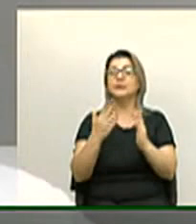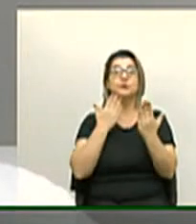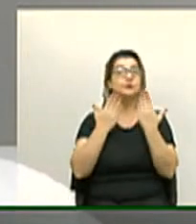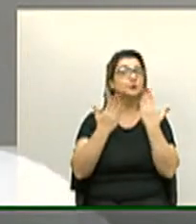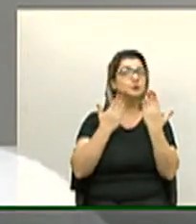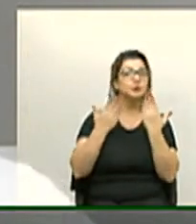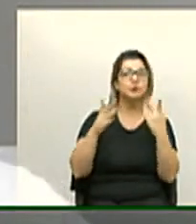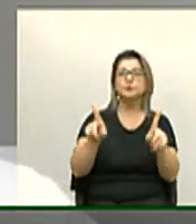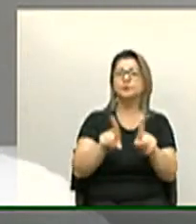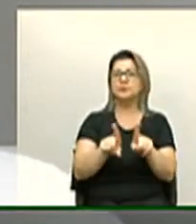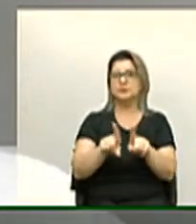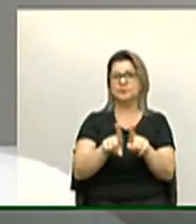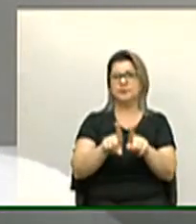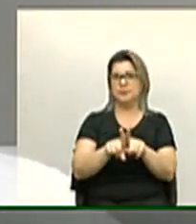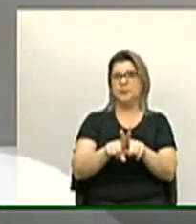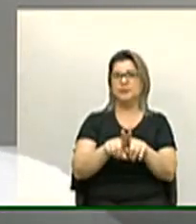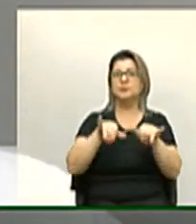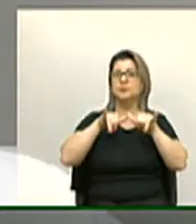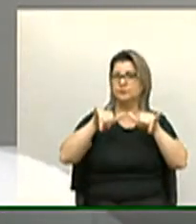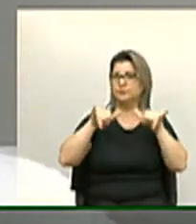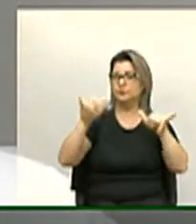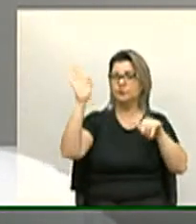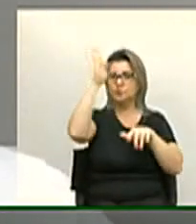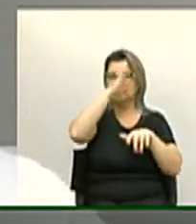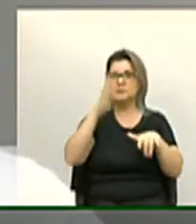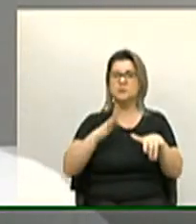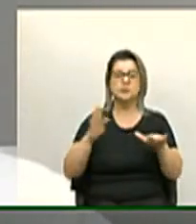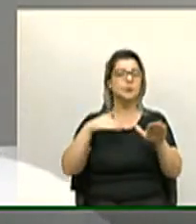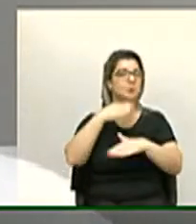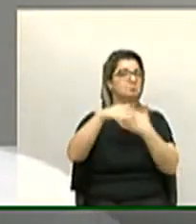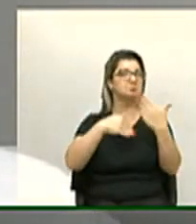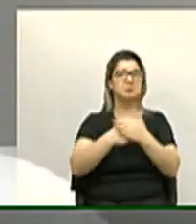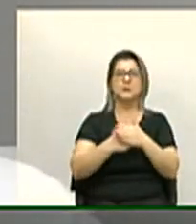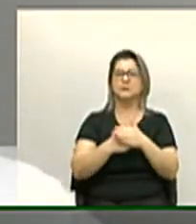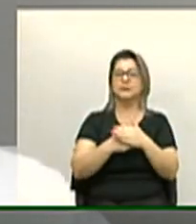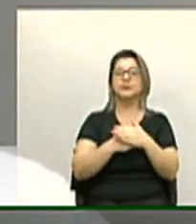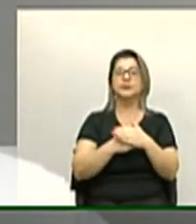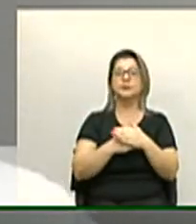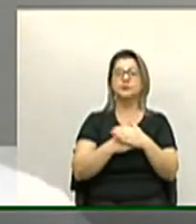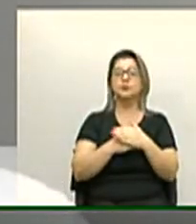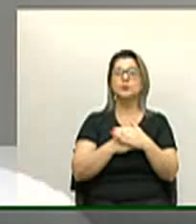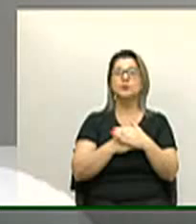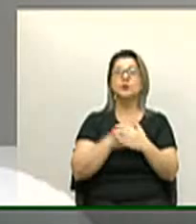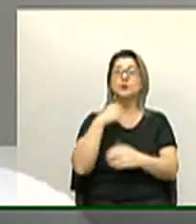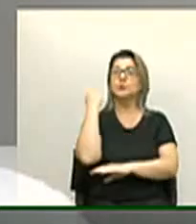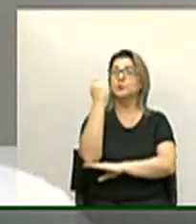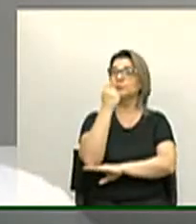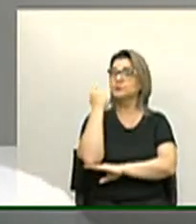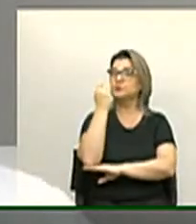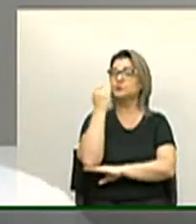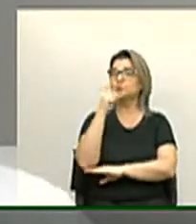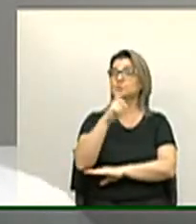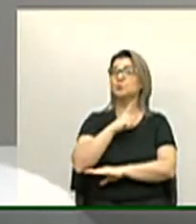notícia aí no Brasil inteiro, que o Rio Grande do Sul tem tido uma das melhores